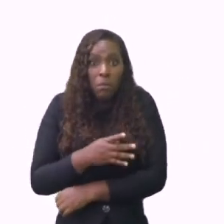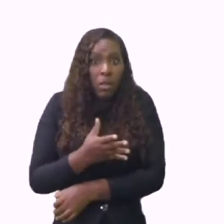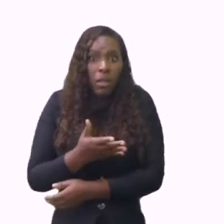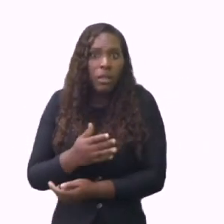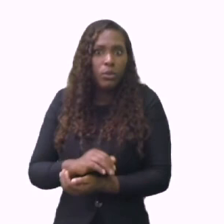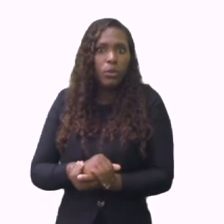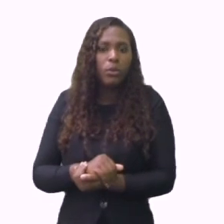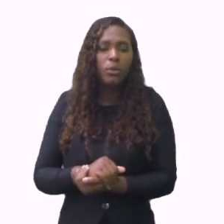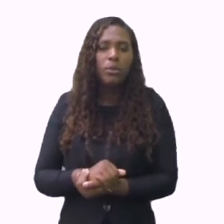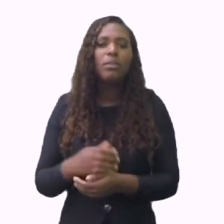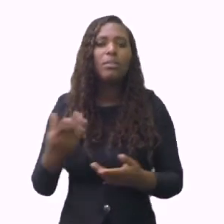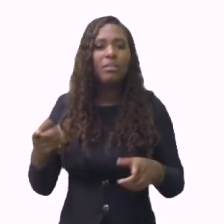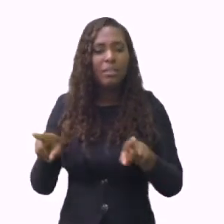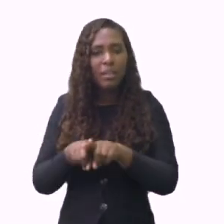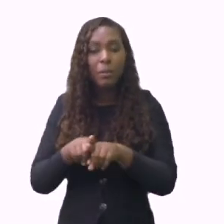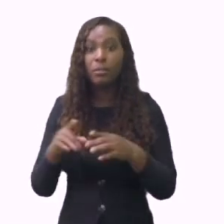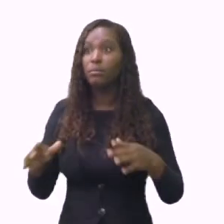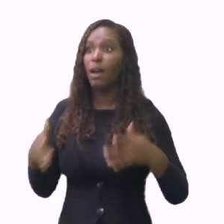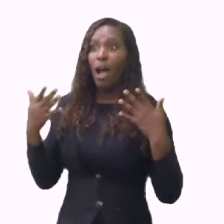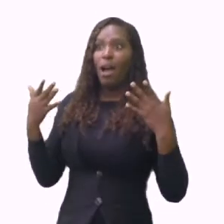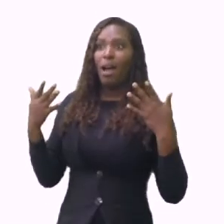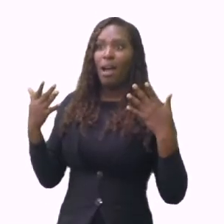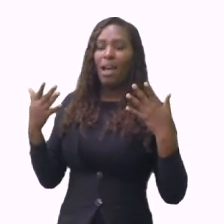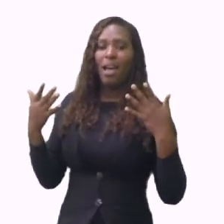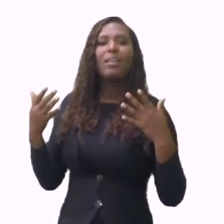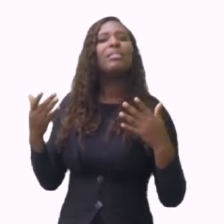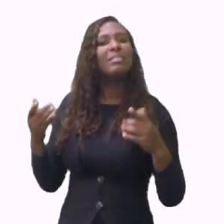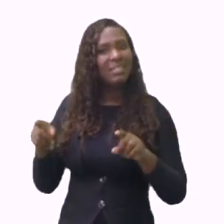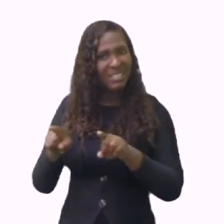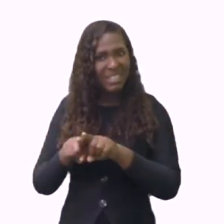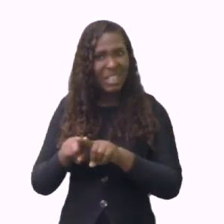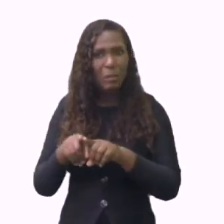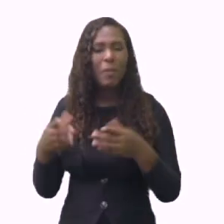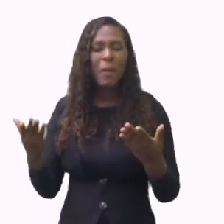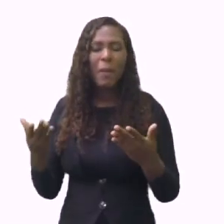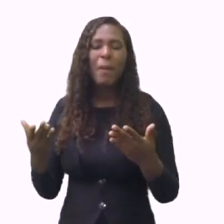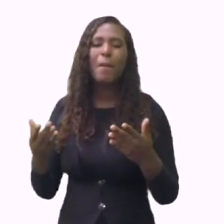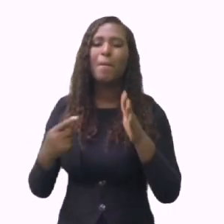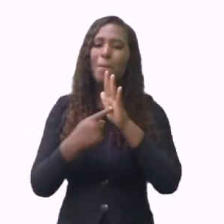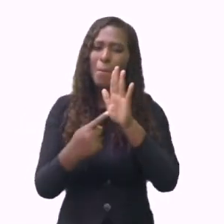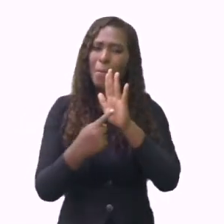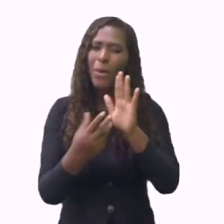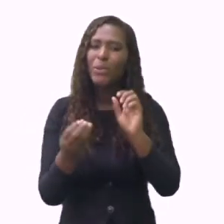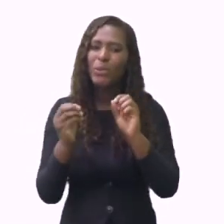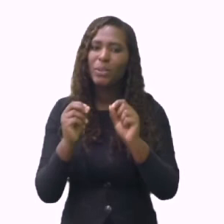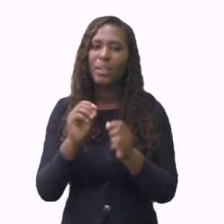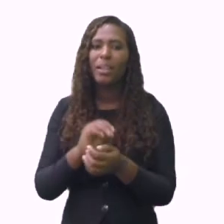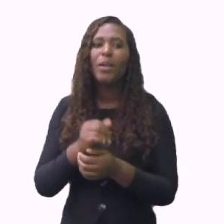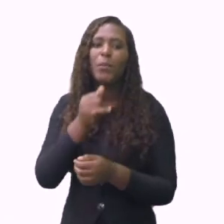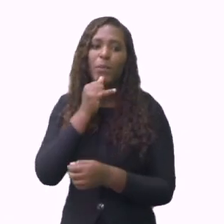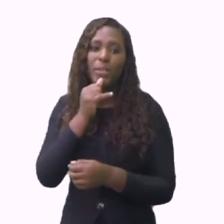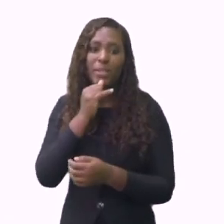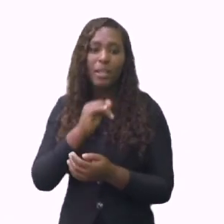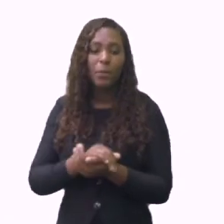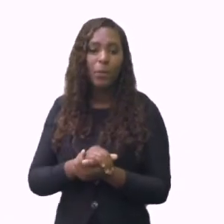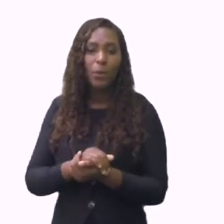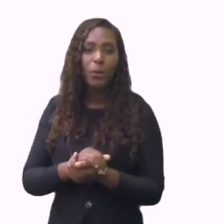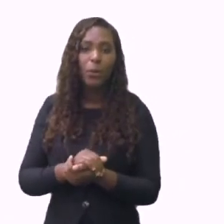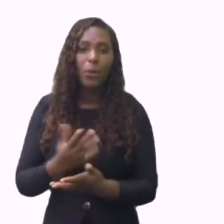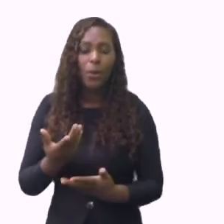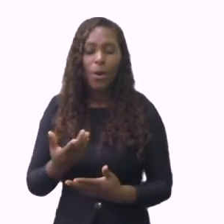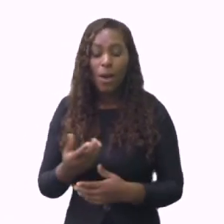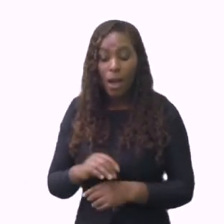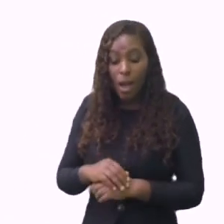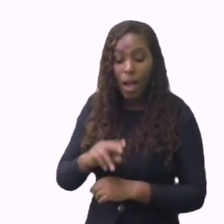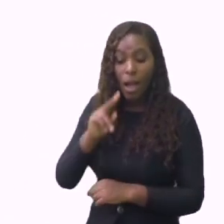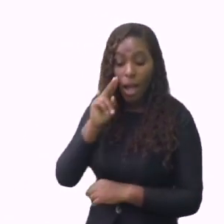né? Através dele eu consigo me expressar. Então, por exemplo, a frase: "Que cachorro bonito!" Viu só que eu estou